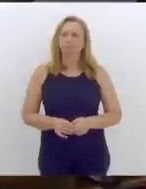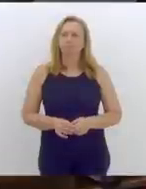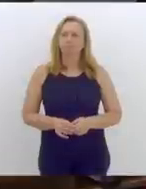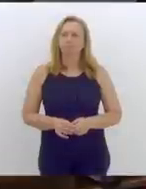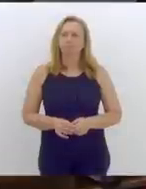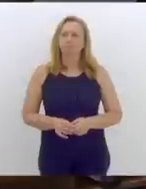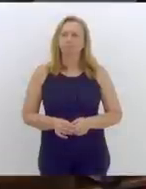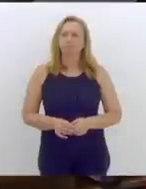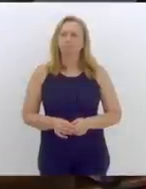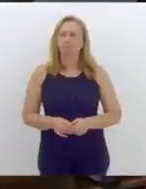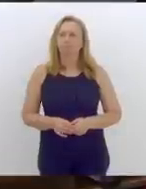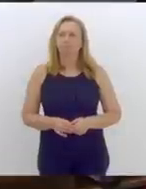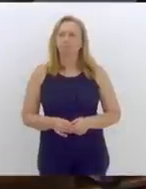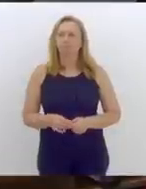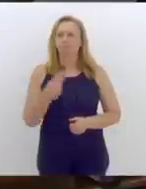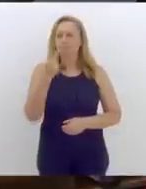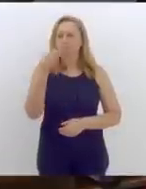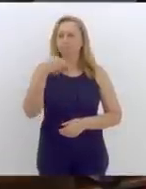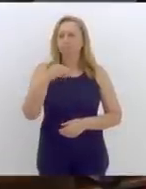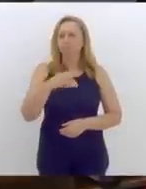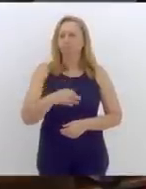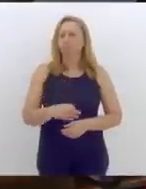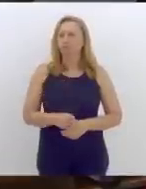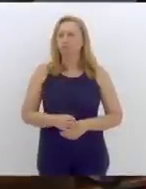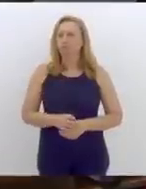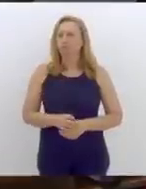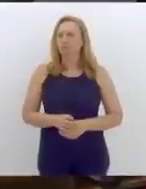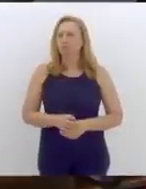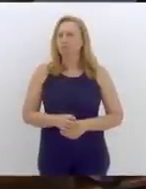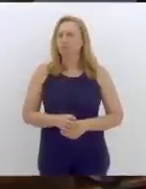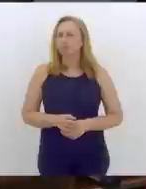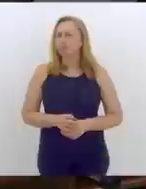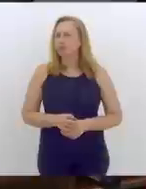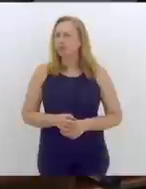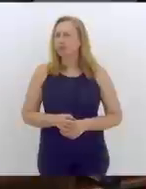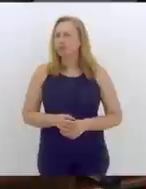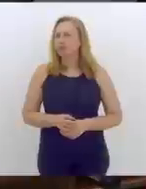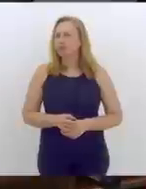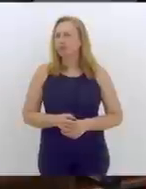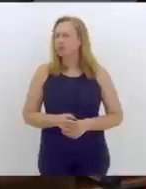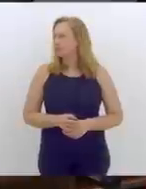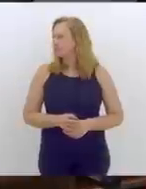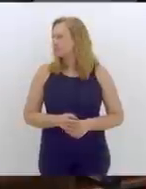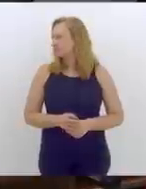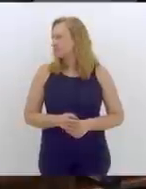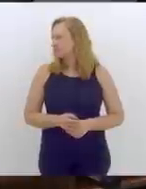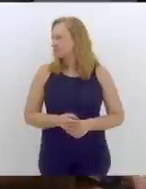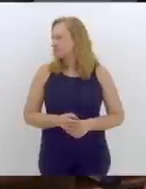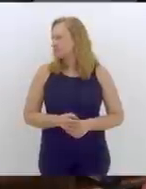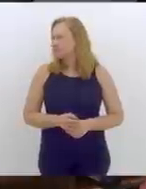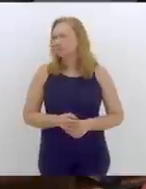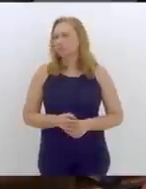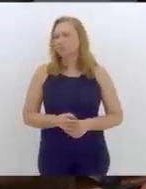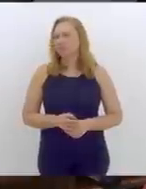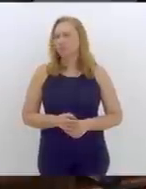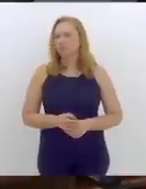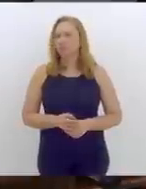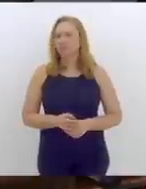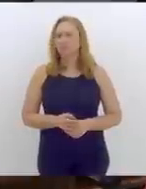dois minutinhos dois minutinhos pode ser para a gente daqui a pouco a gente tem outros temas aí não tranquilo